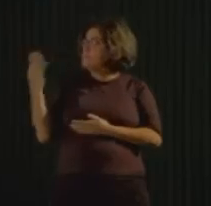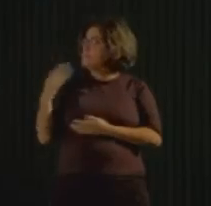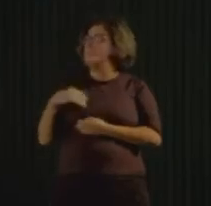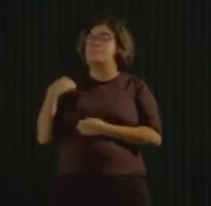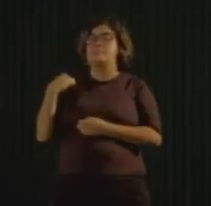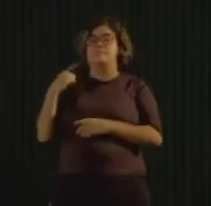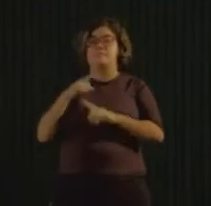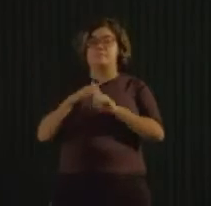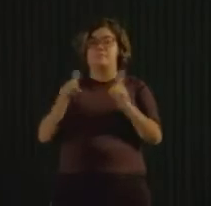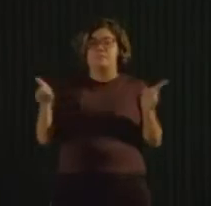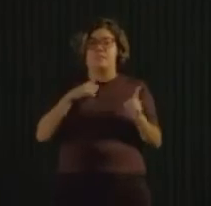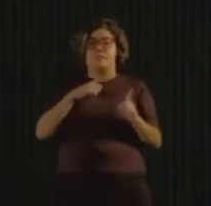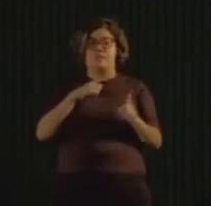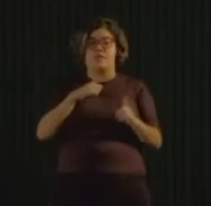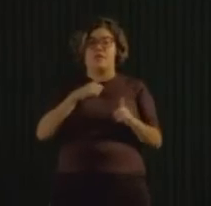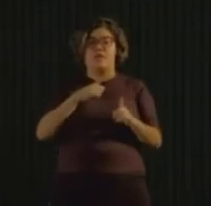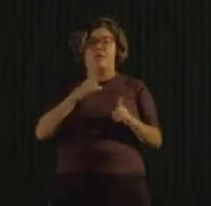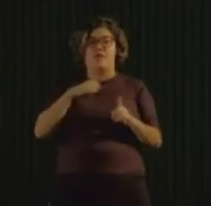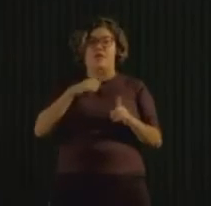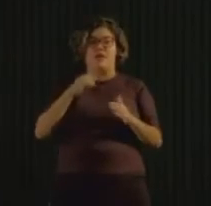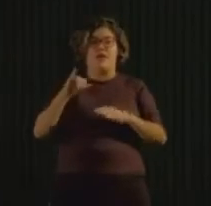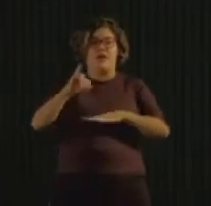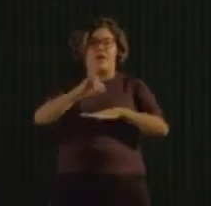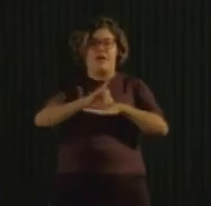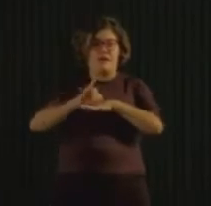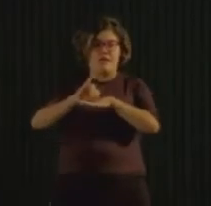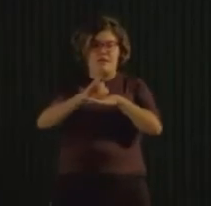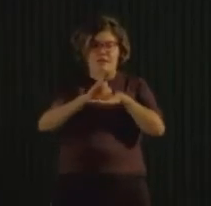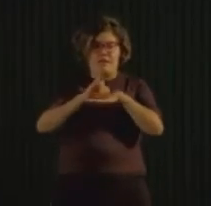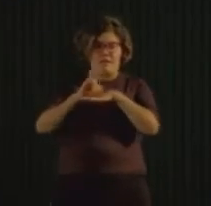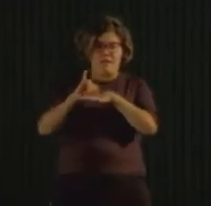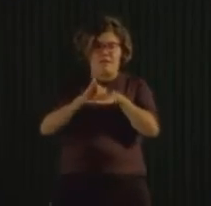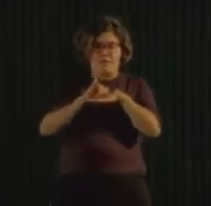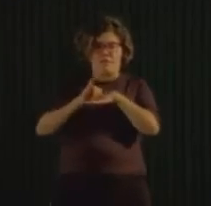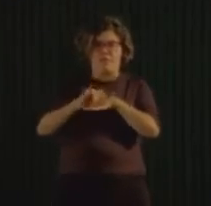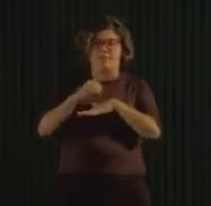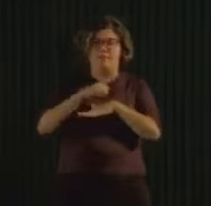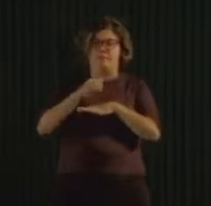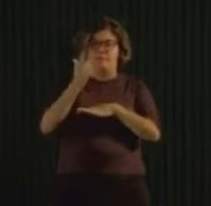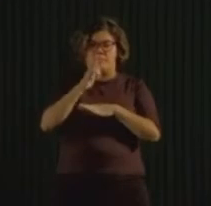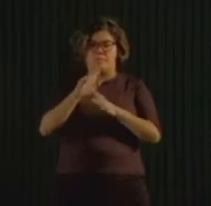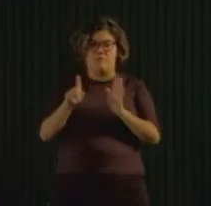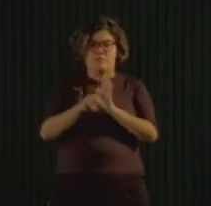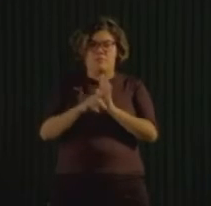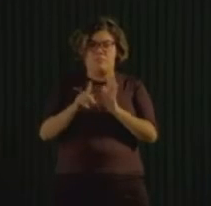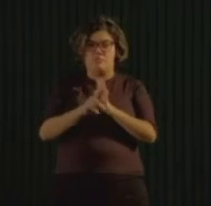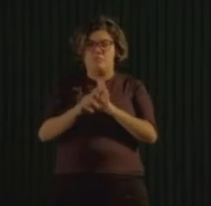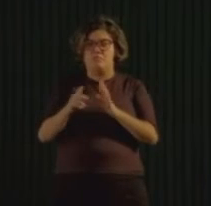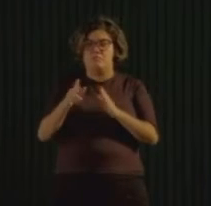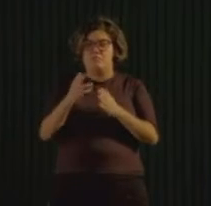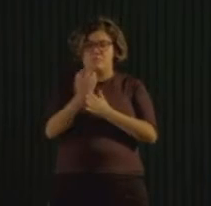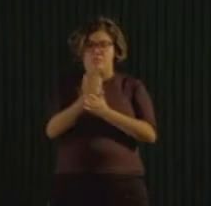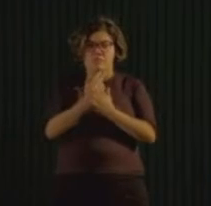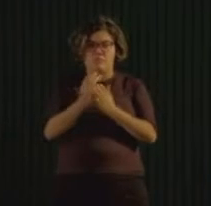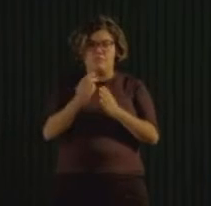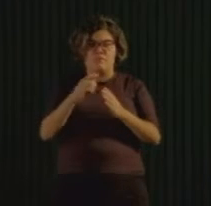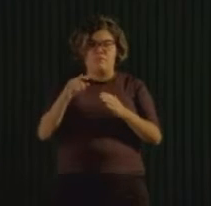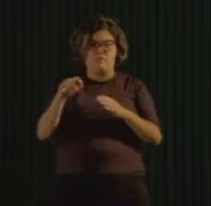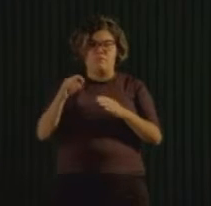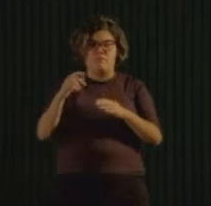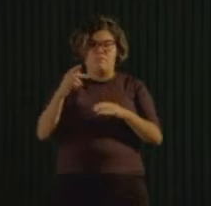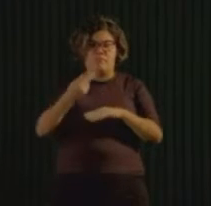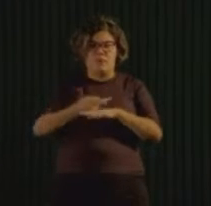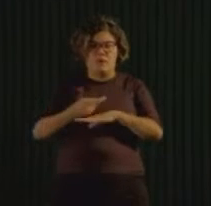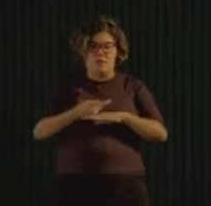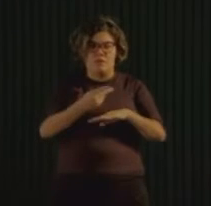de linguagem. No entanto, as ilhas próximas a essas regiões realmente possuem muito resíduo plástico. E como que esse resíduo